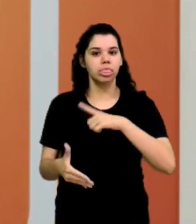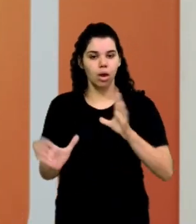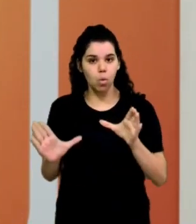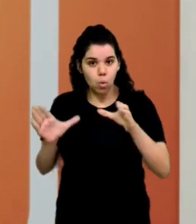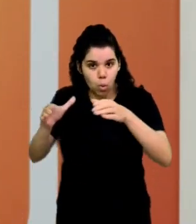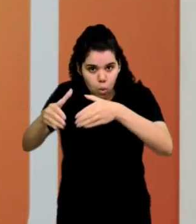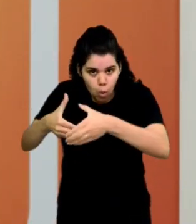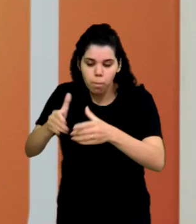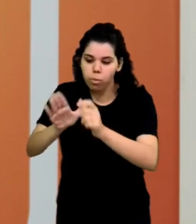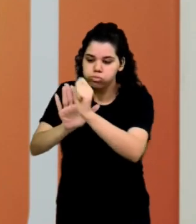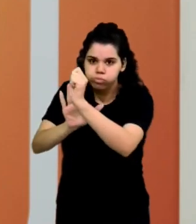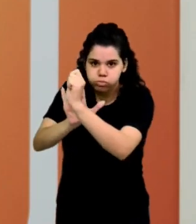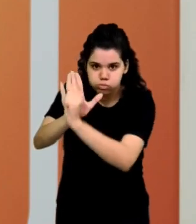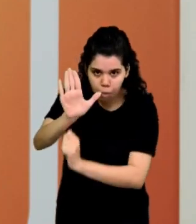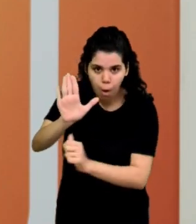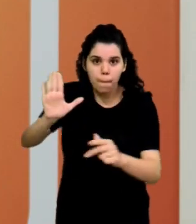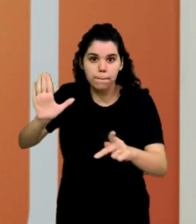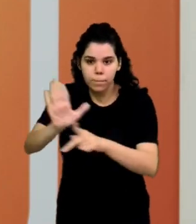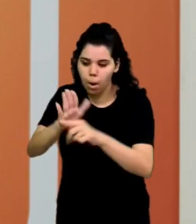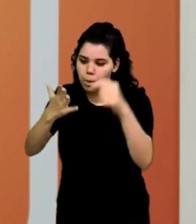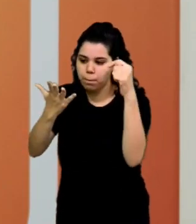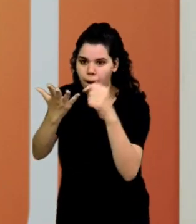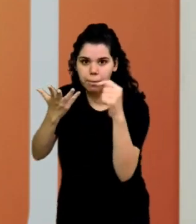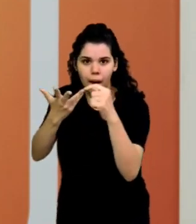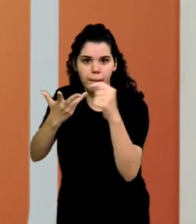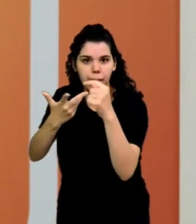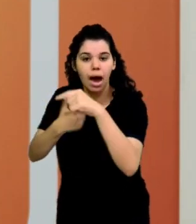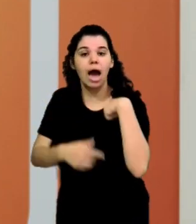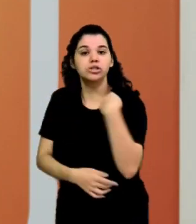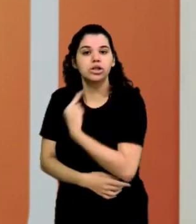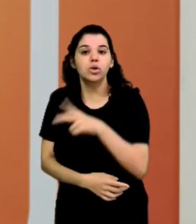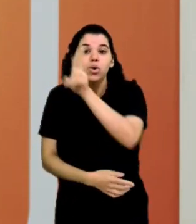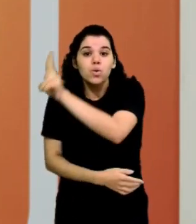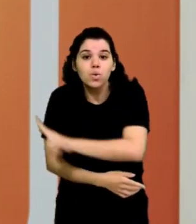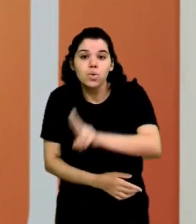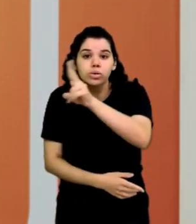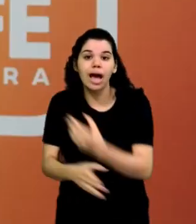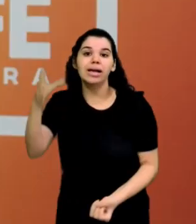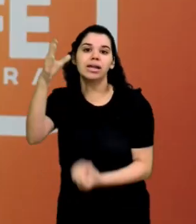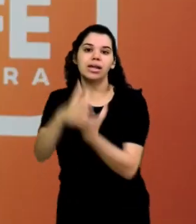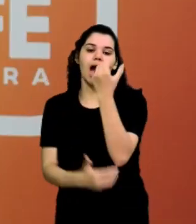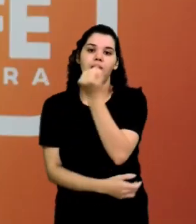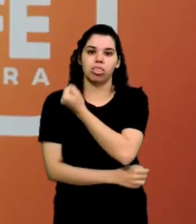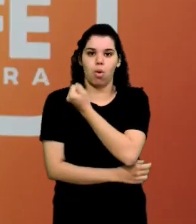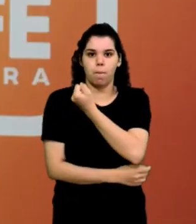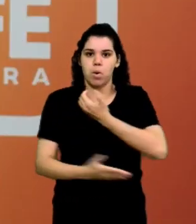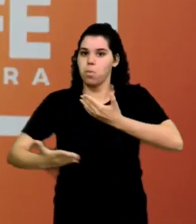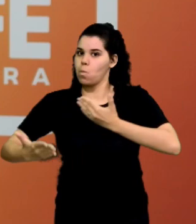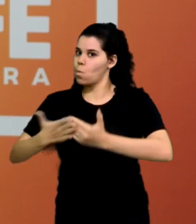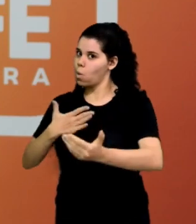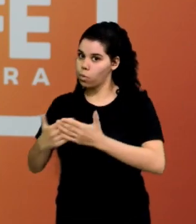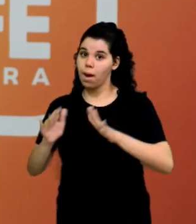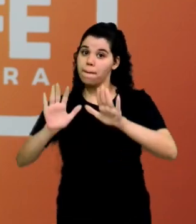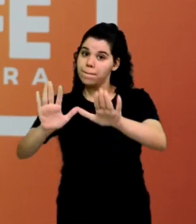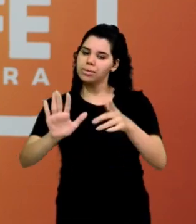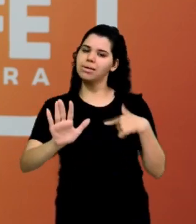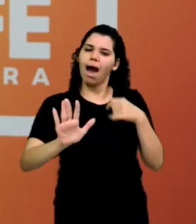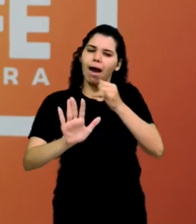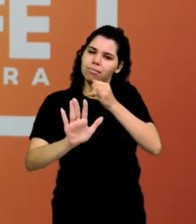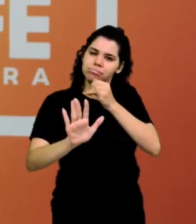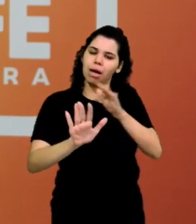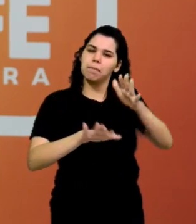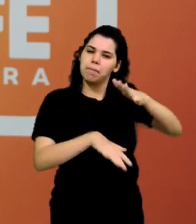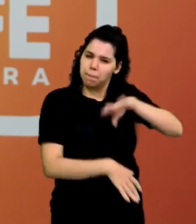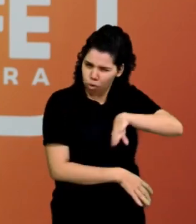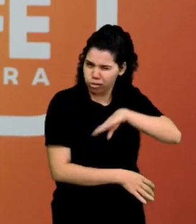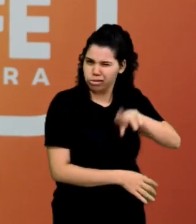símbolos, os algarismos, que a gente usa esses símbolos para escrever qualquer número. Ainda usando o português como exemplo, vocês lembram